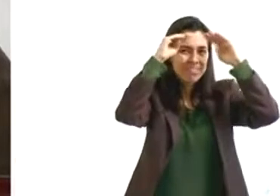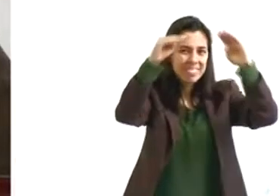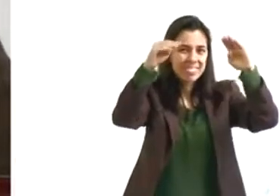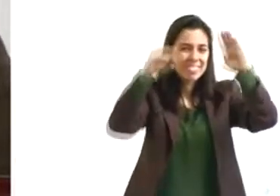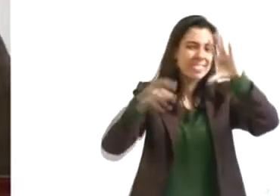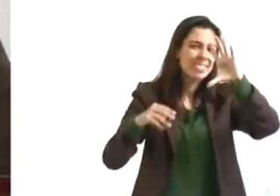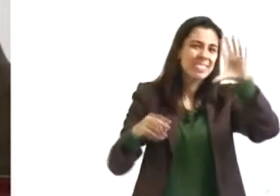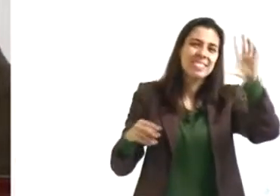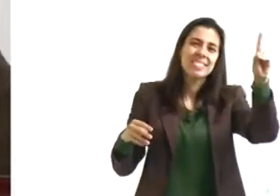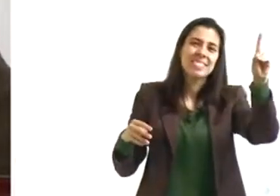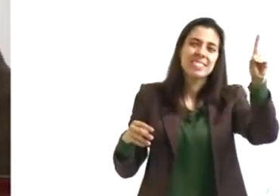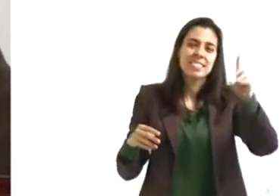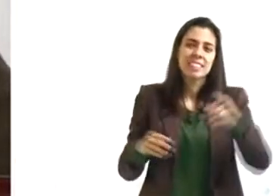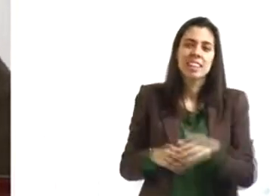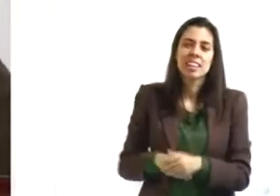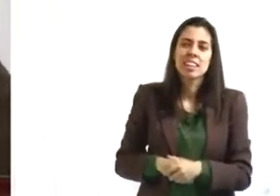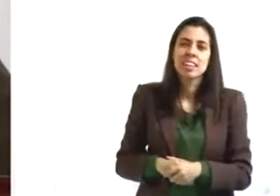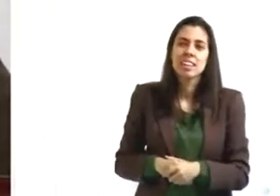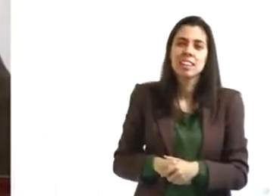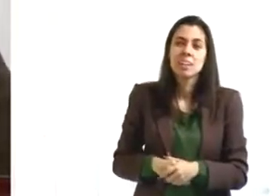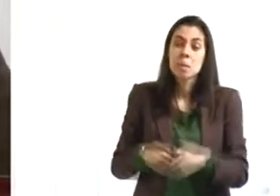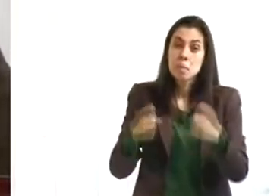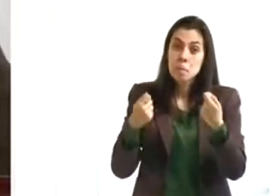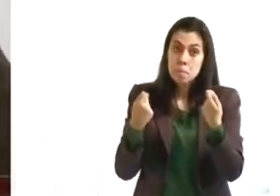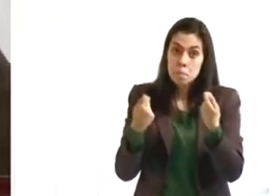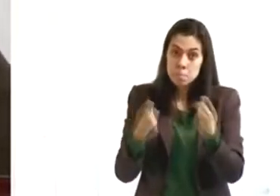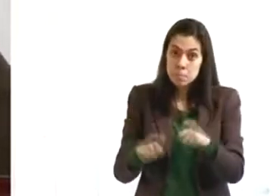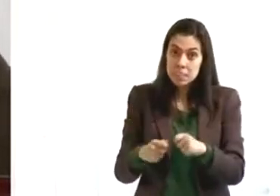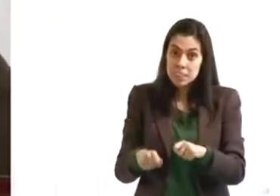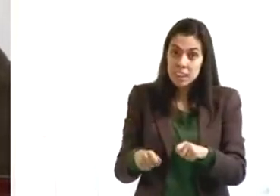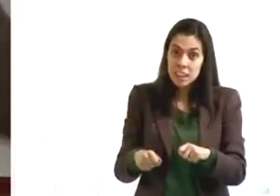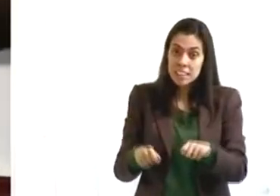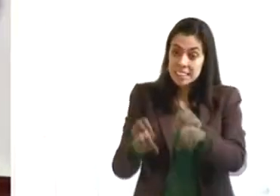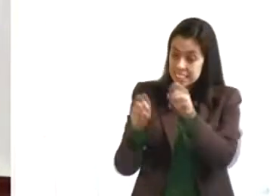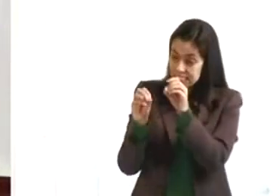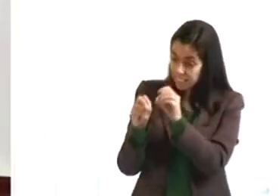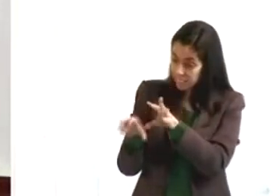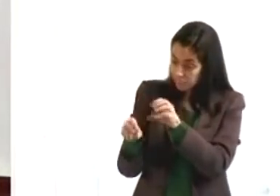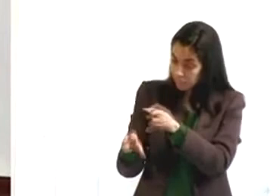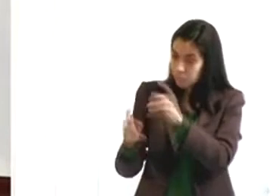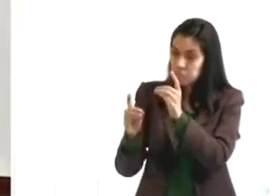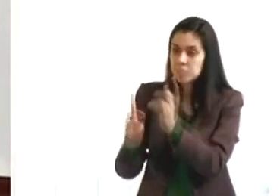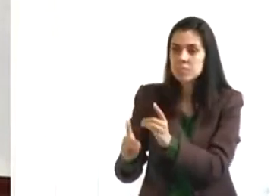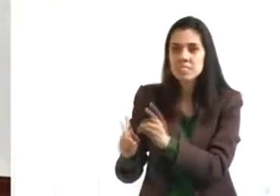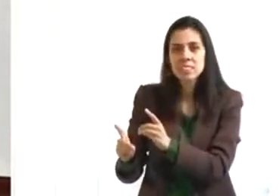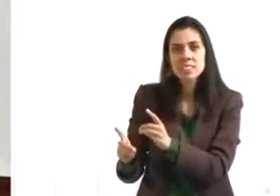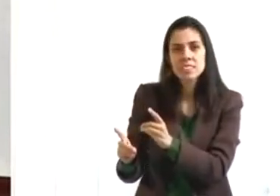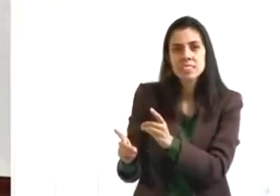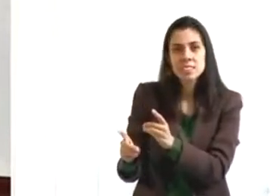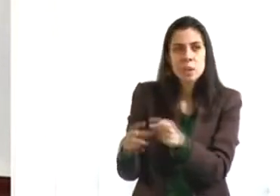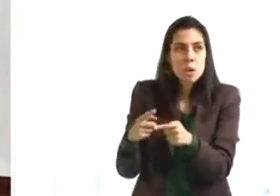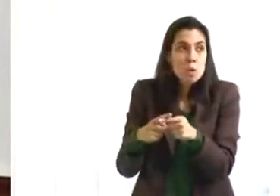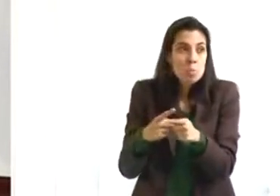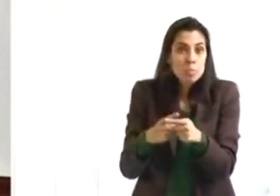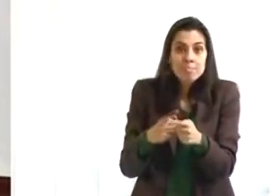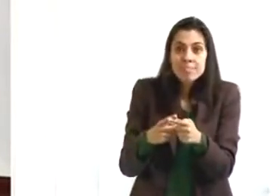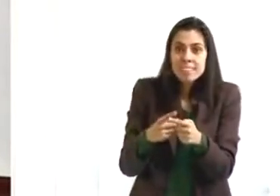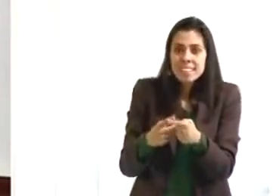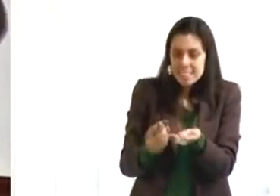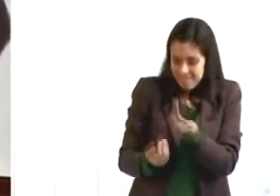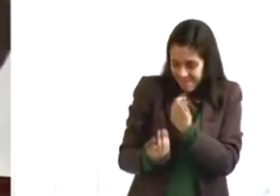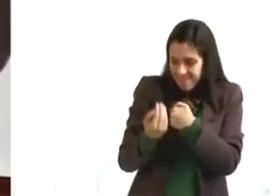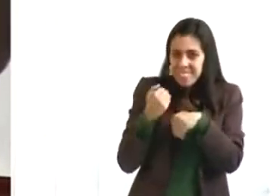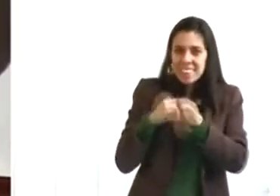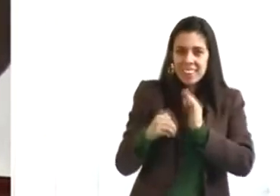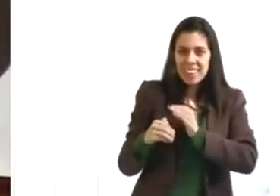Você precisa fazer discípulos. Faz parte da sua essência como cristão, como filho do